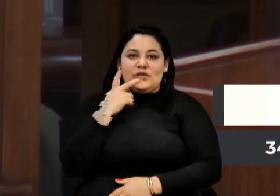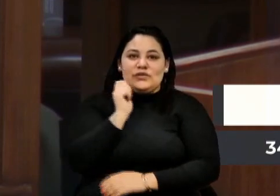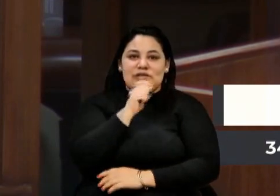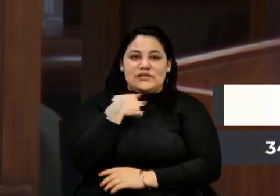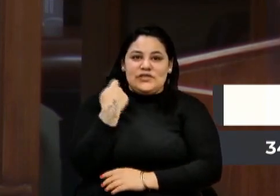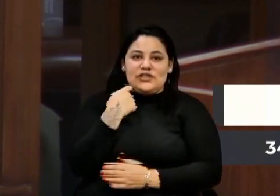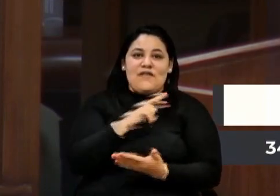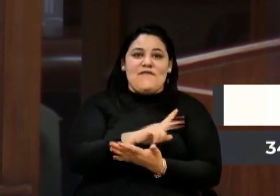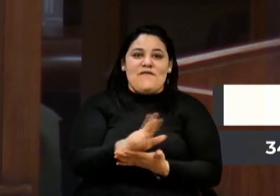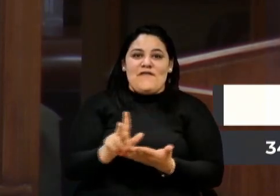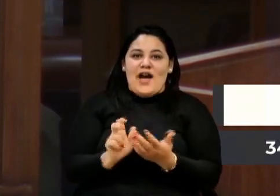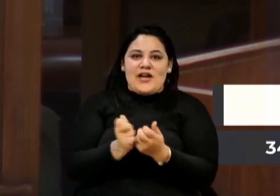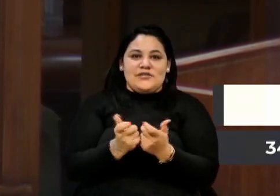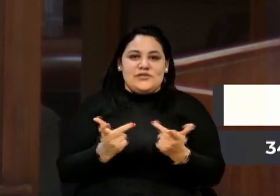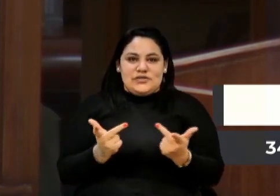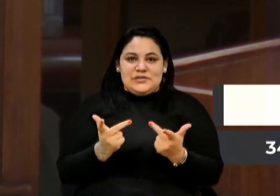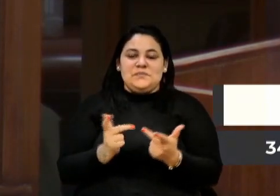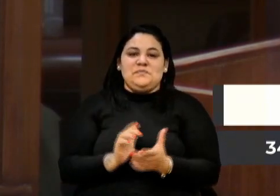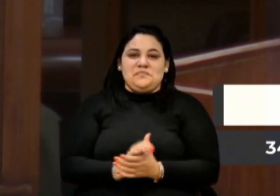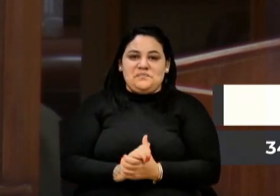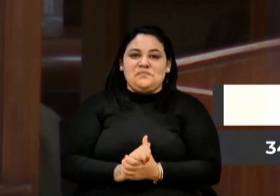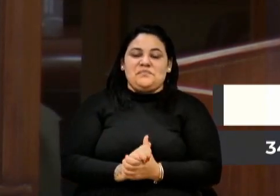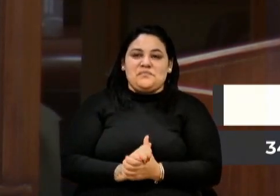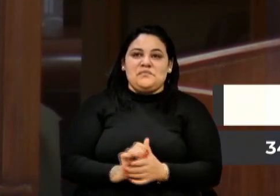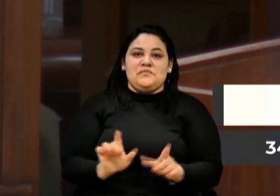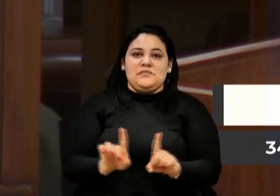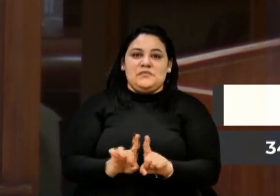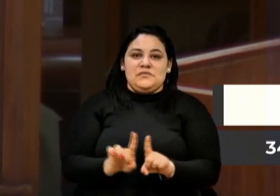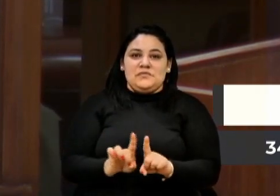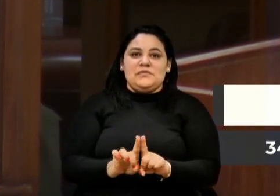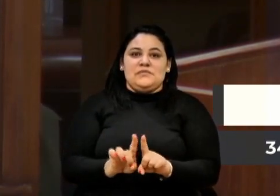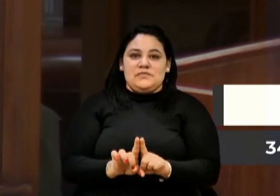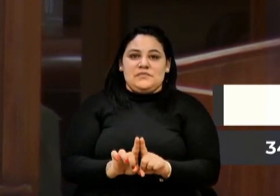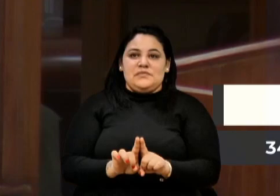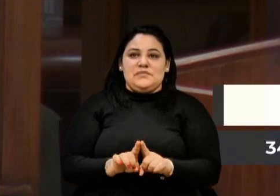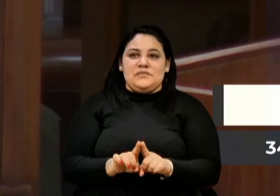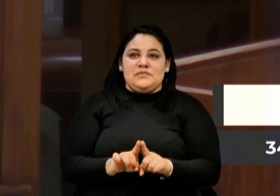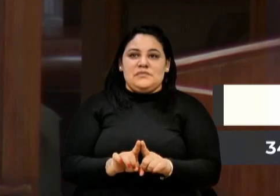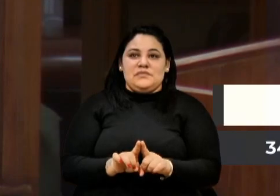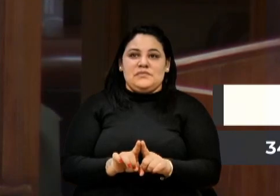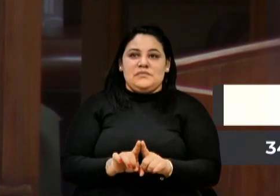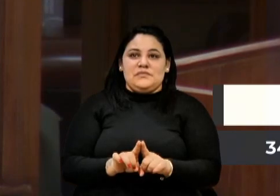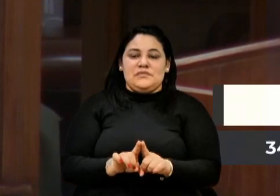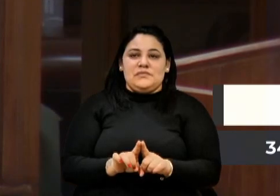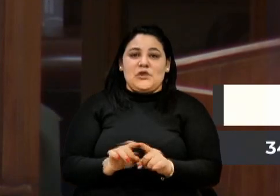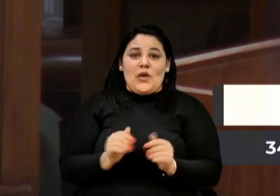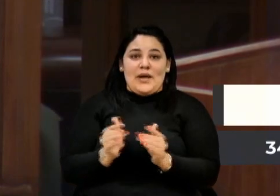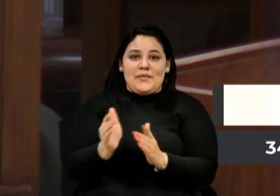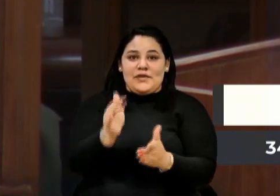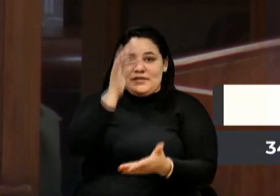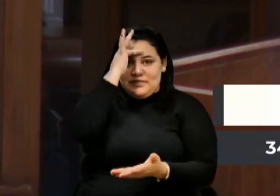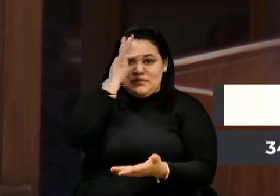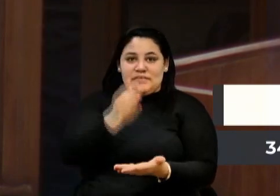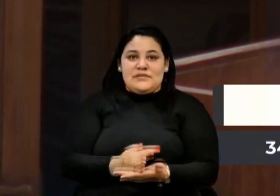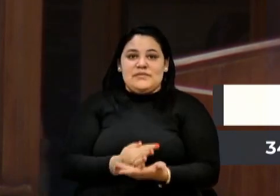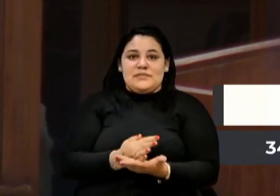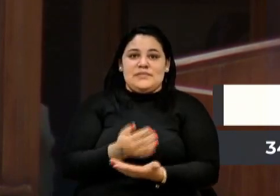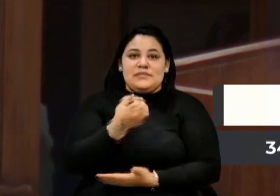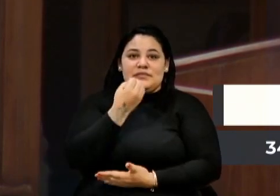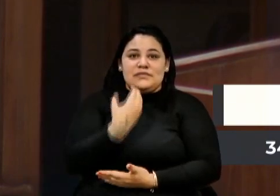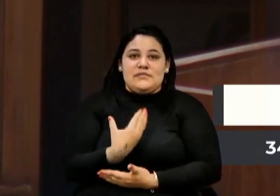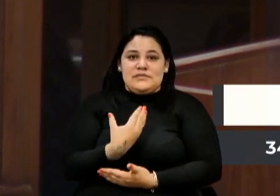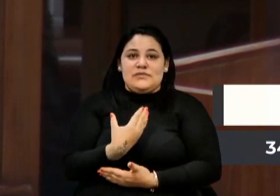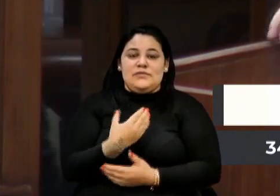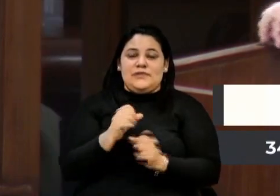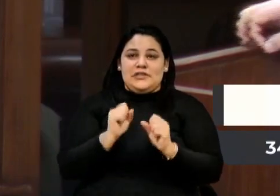várias possibilidades que esses roteiros de fé vão possibilitar, porque tem um material muito bem feito, muito bem